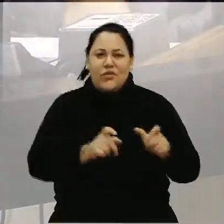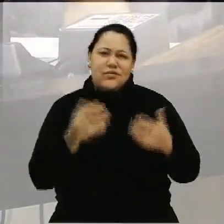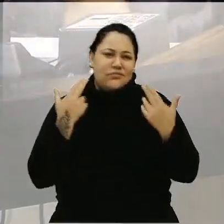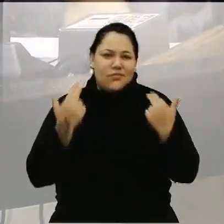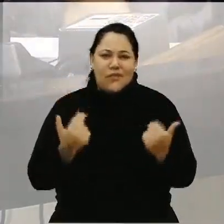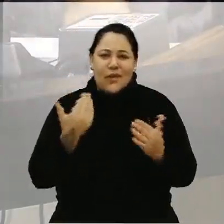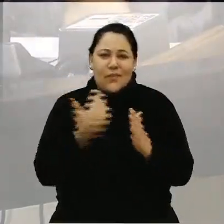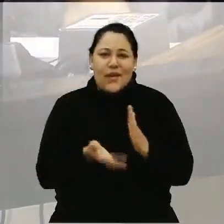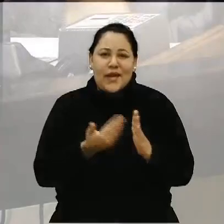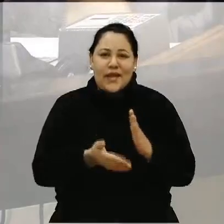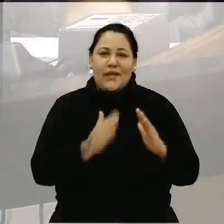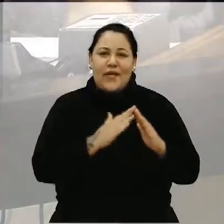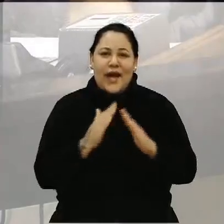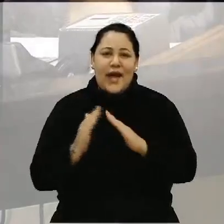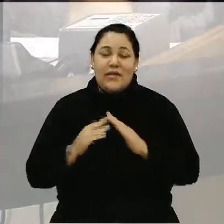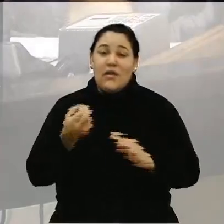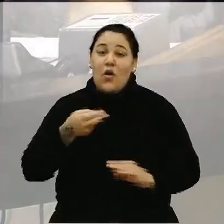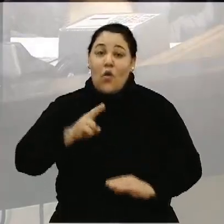que perderam um ente querido.